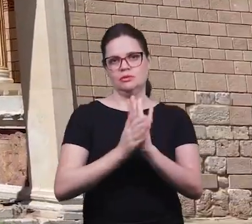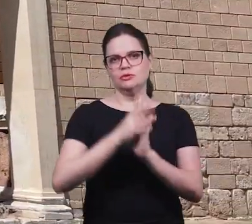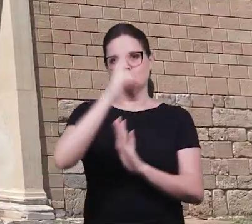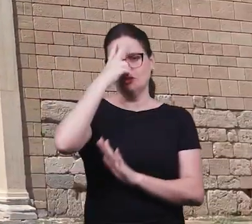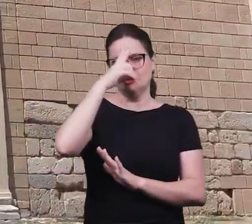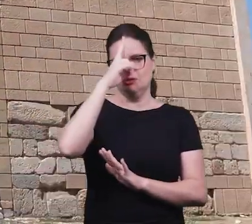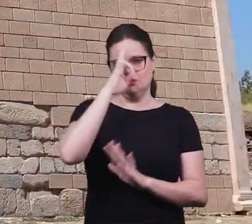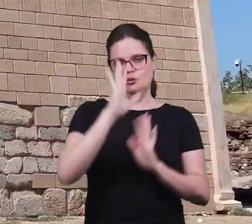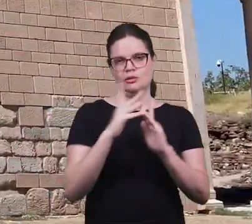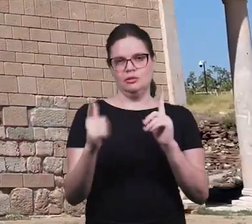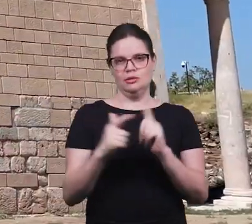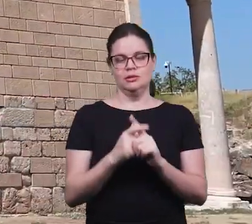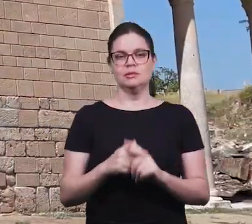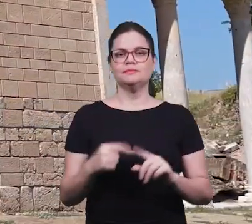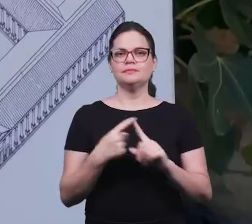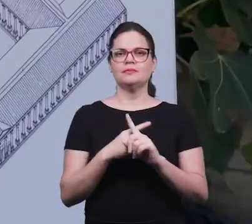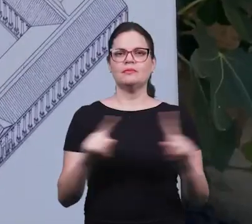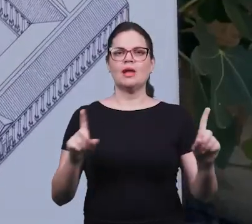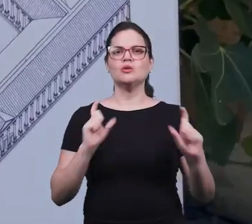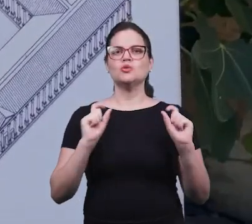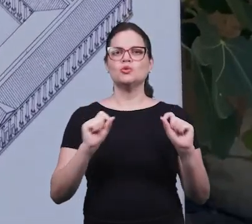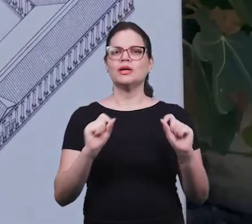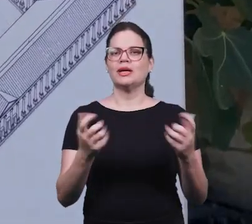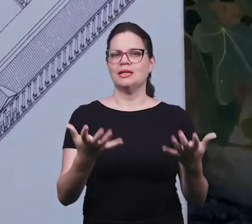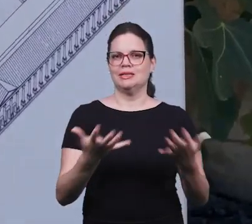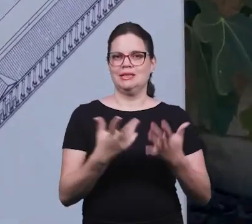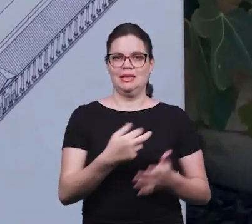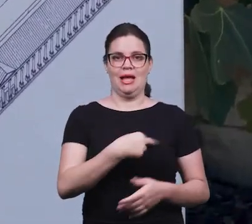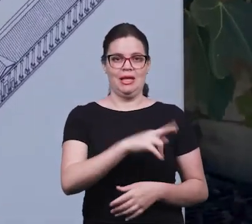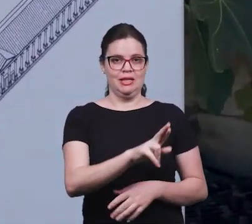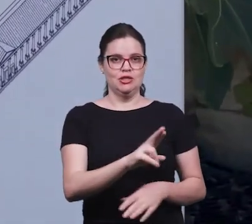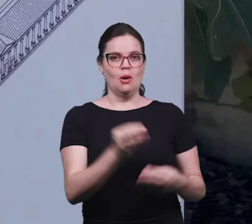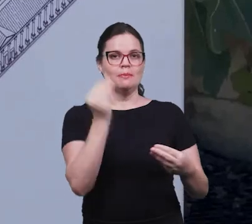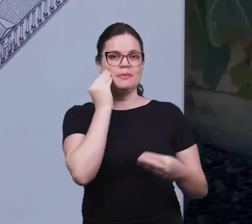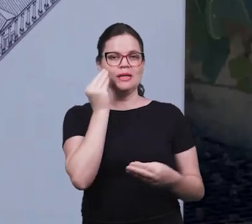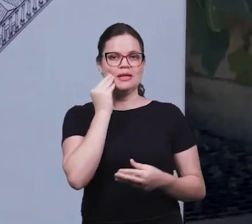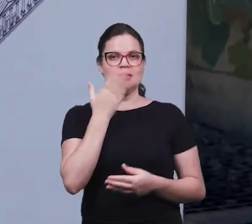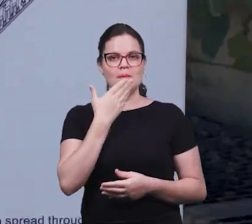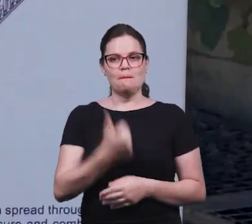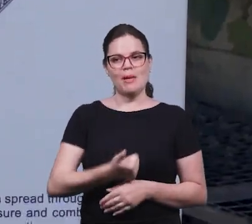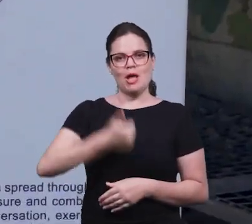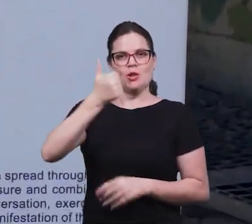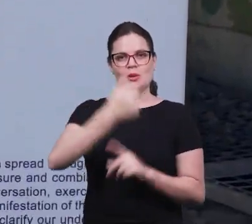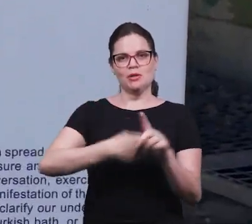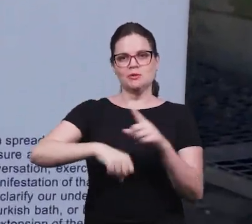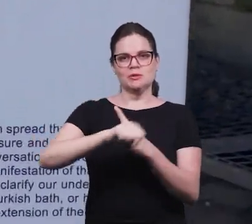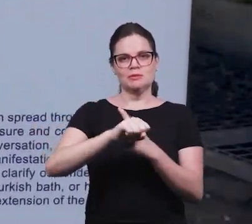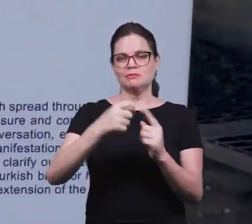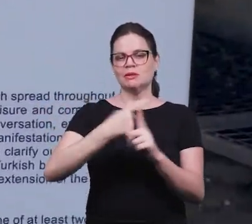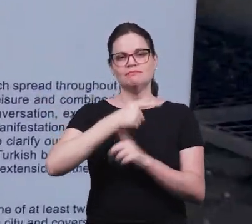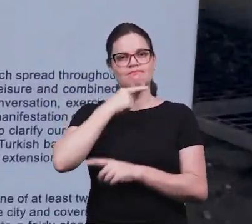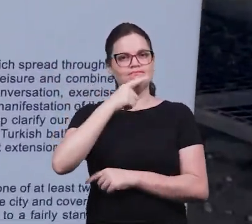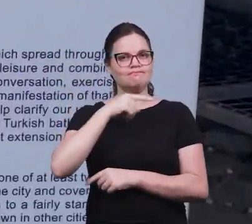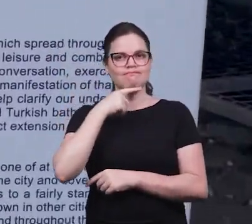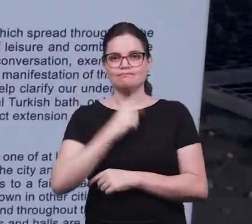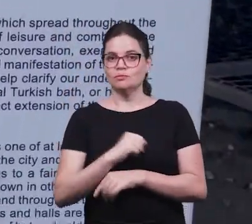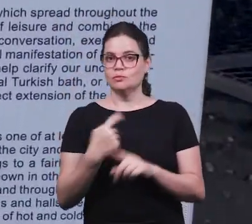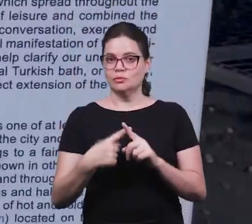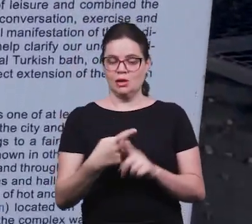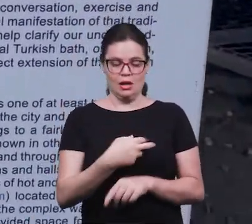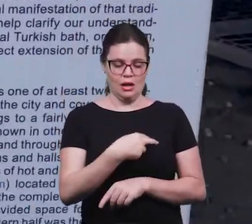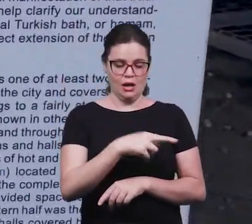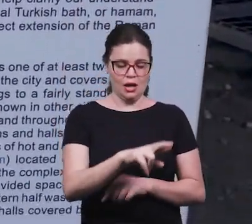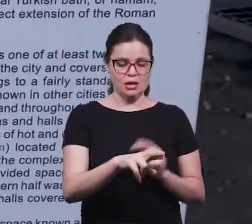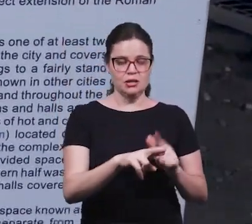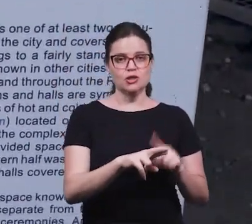religião, para minorar, não aconteceu. Por que não aconteceu? Porque a religião, ela viveu em